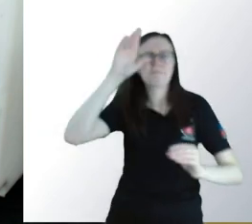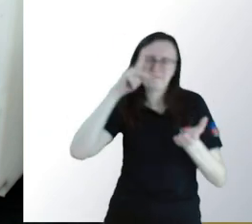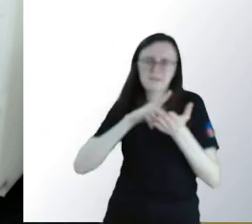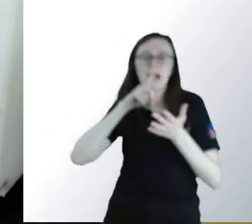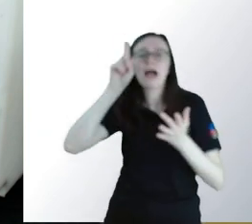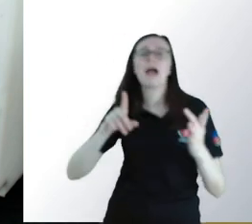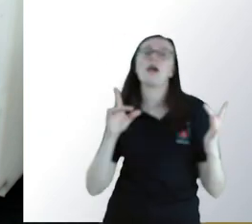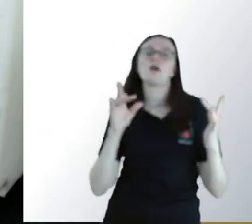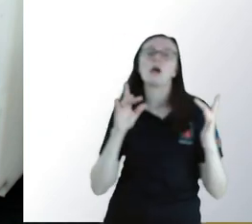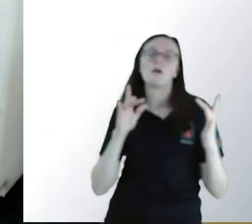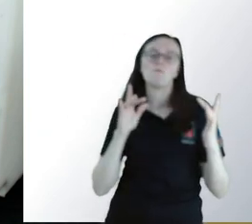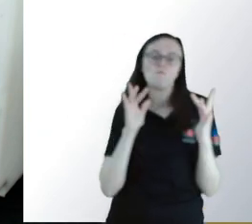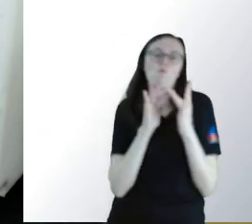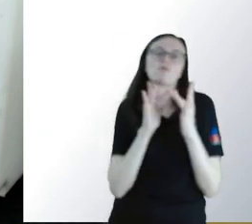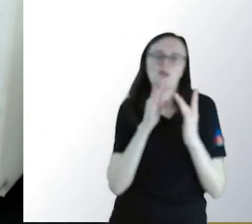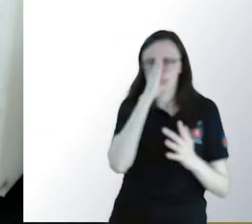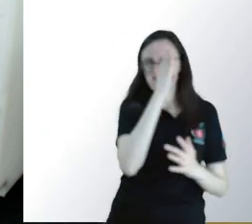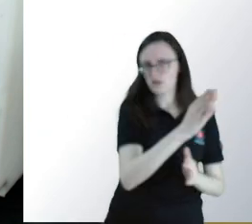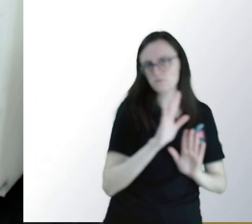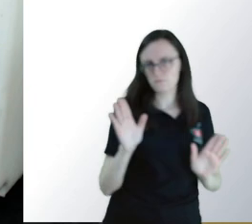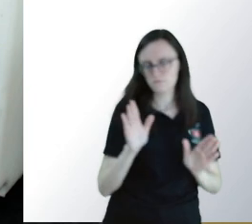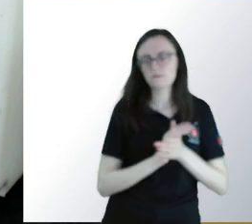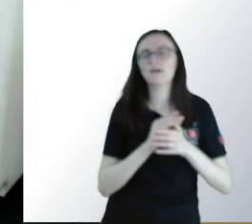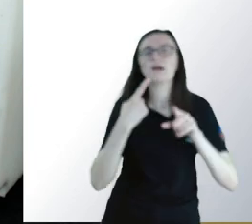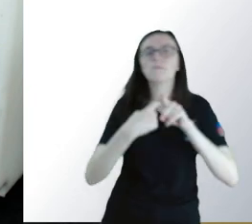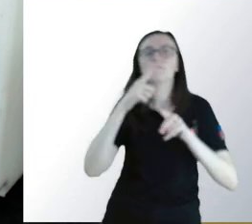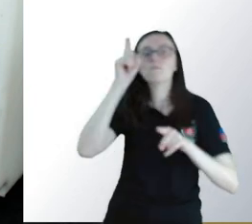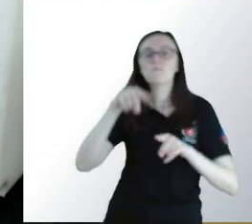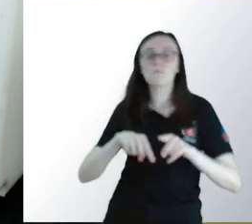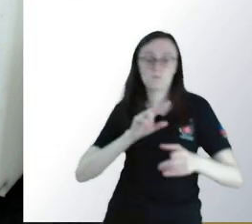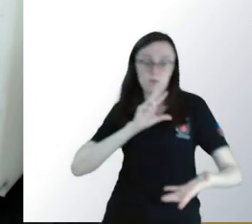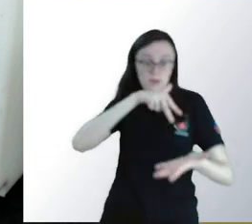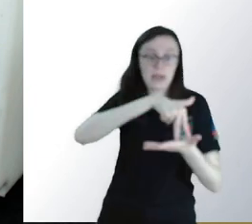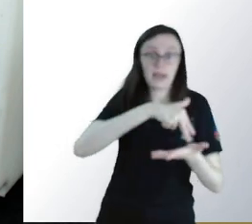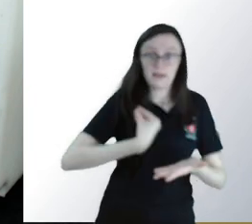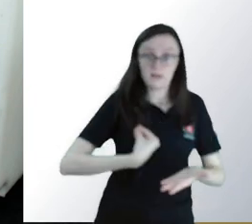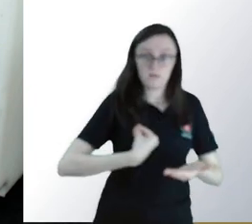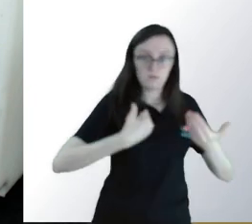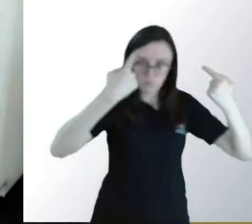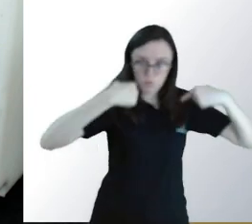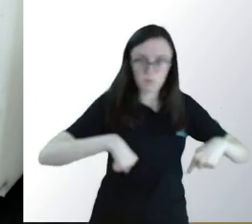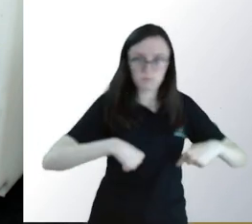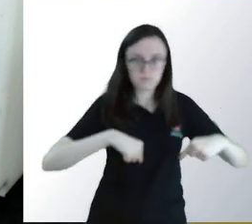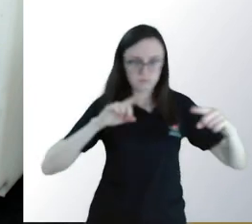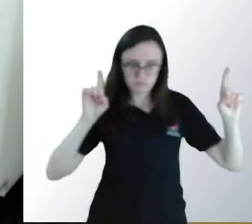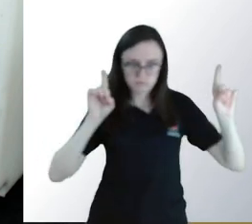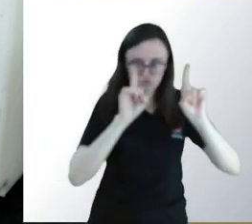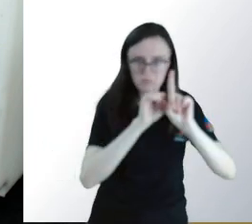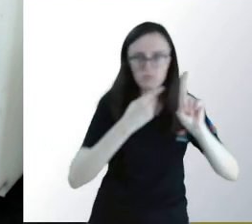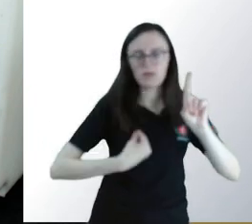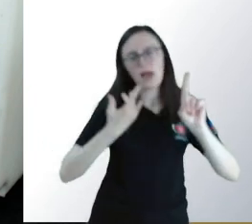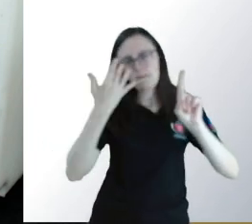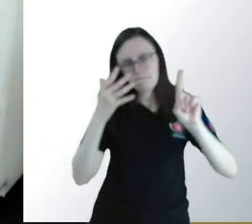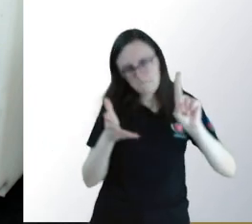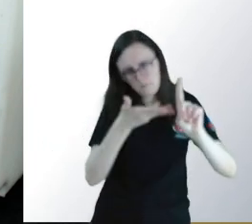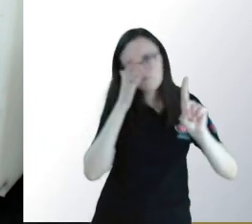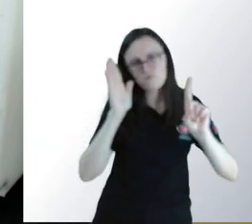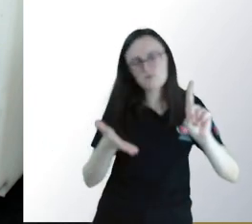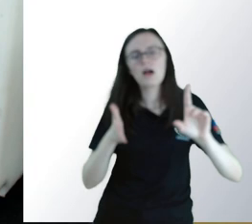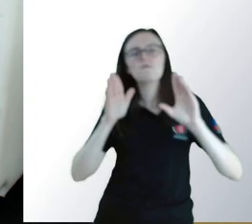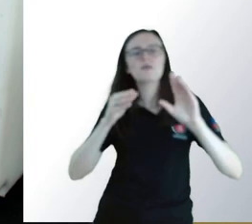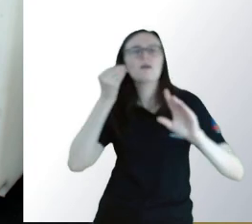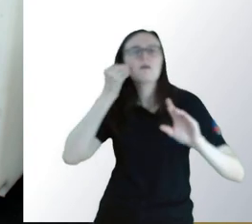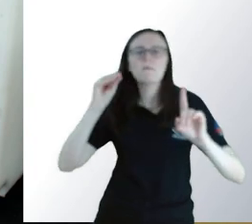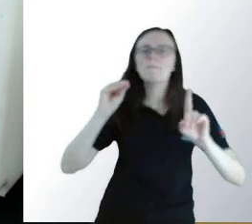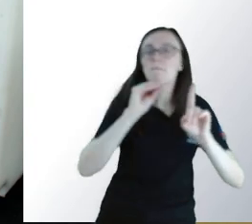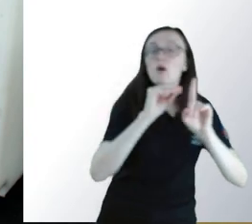contato, contato direto, né? Porque é o ato libidinoso, né? É a passada de mão, é o beijo mais